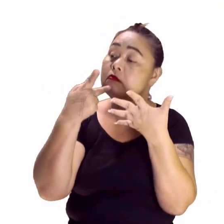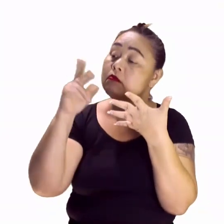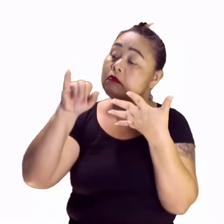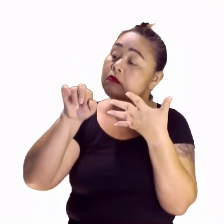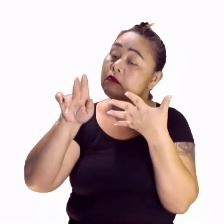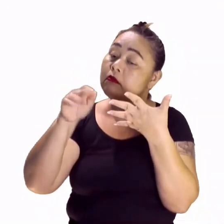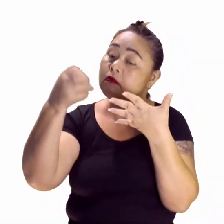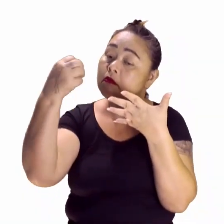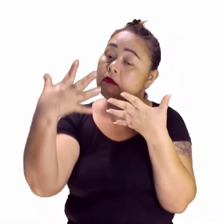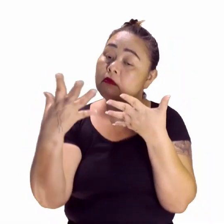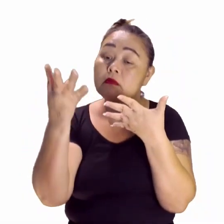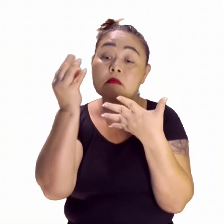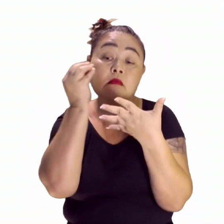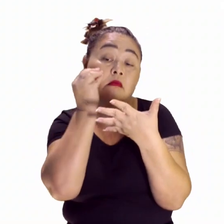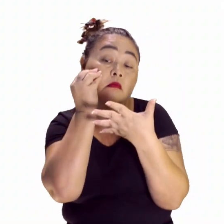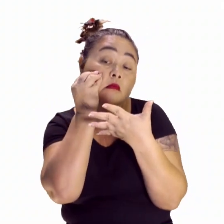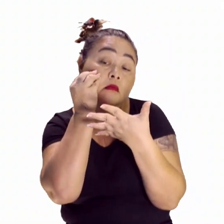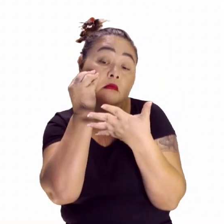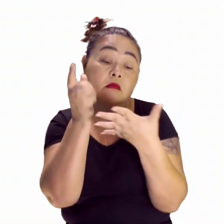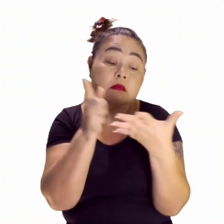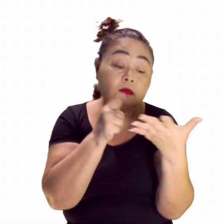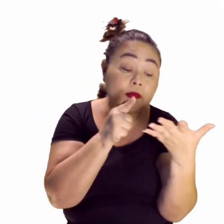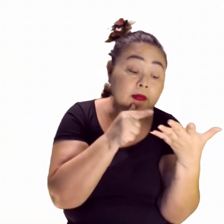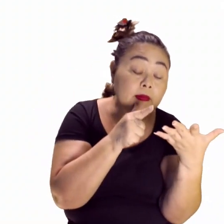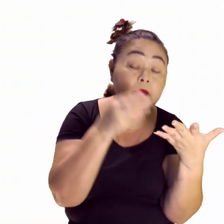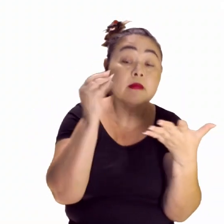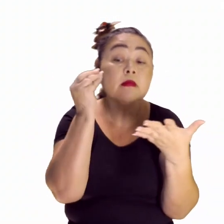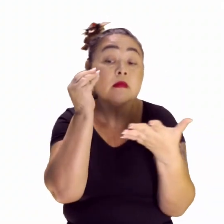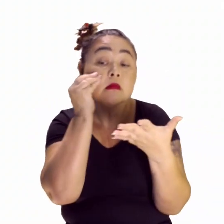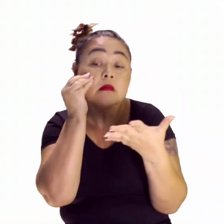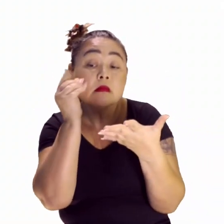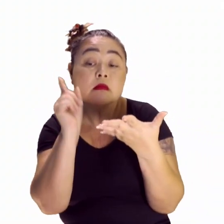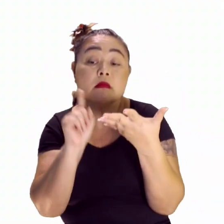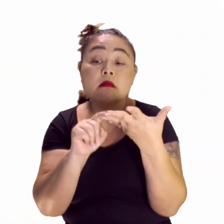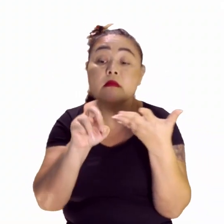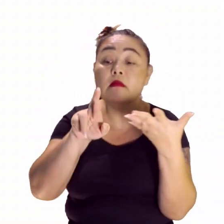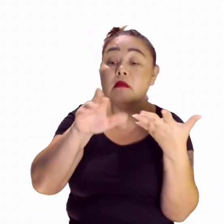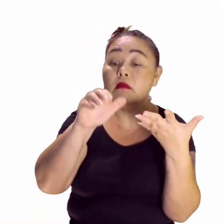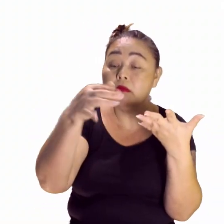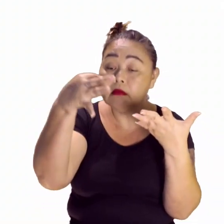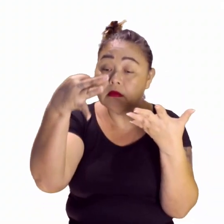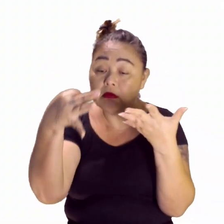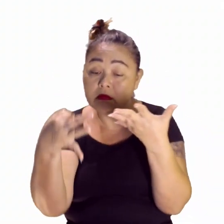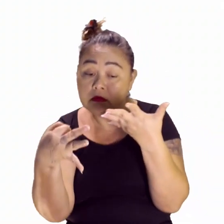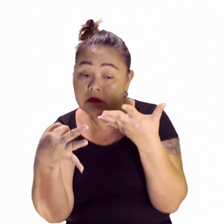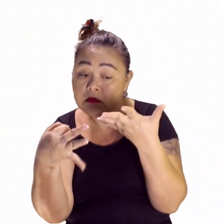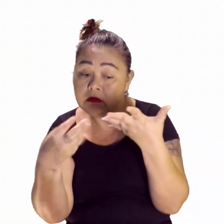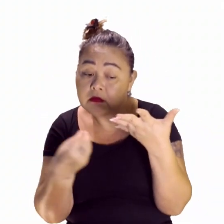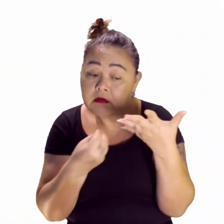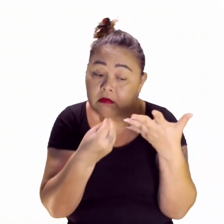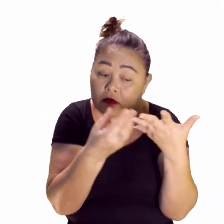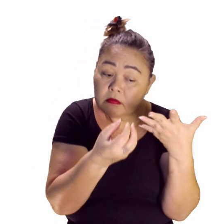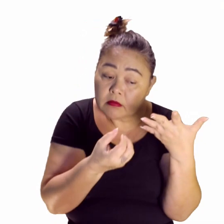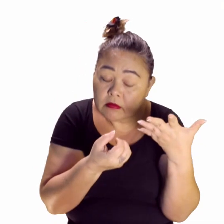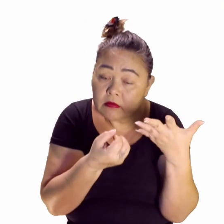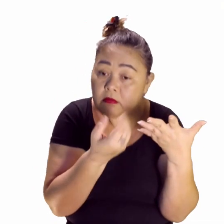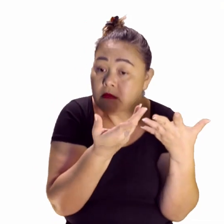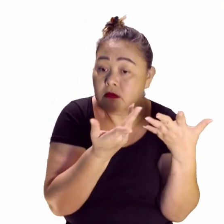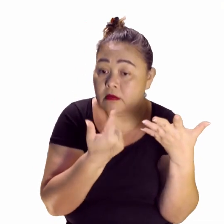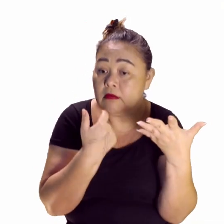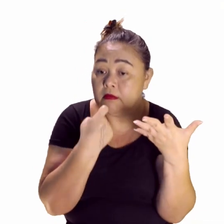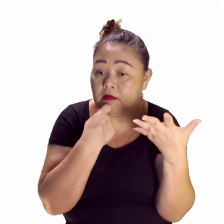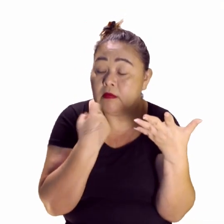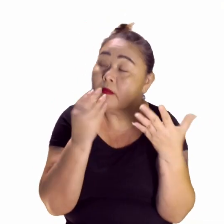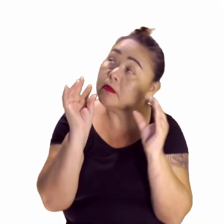falou. Verificar a questão da água, verificar a questão da ração adequada para aquela produção, né, professor Jorge?